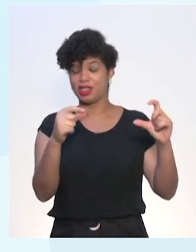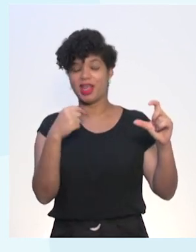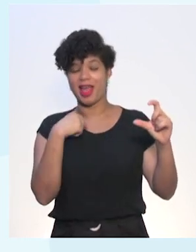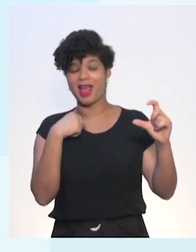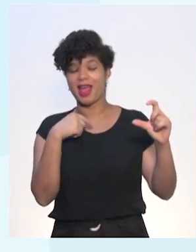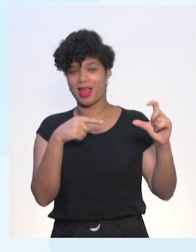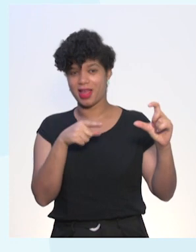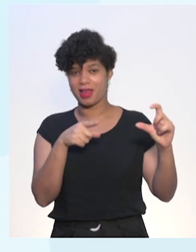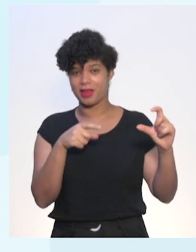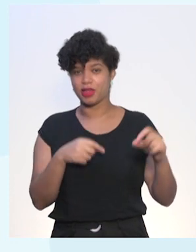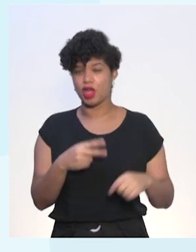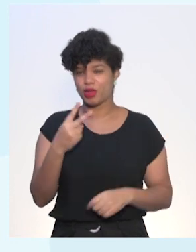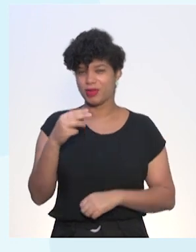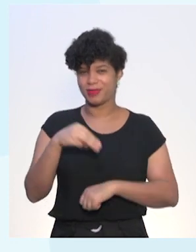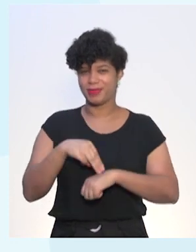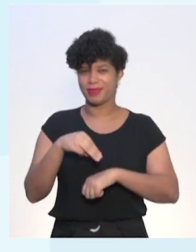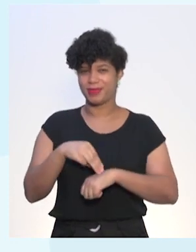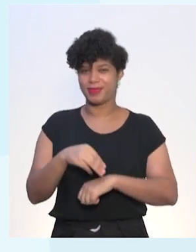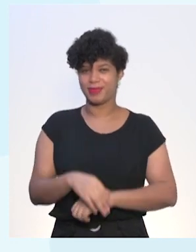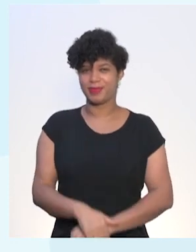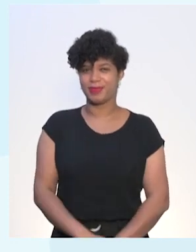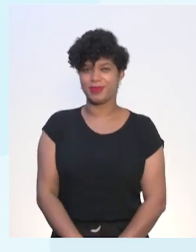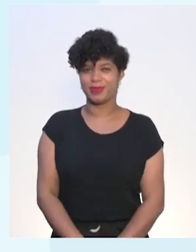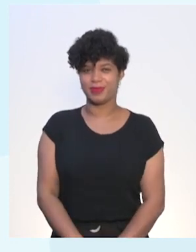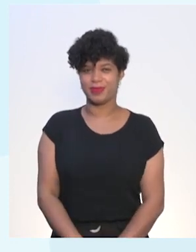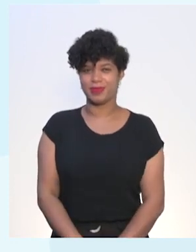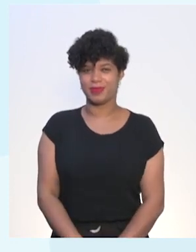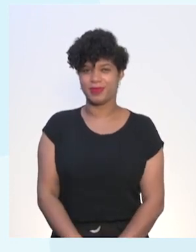nos dois minutos para vocês